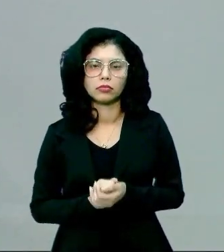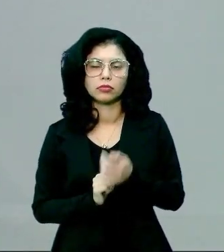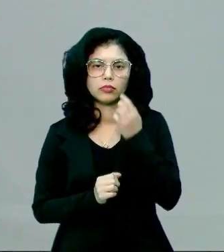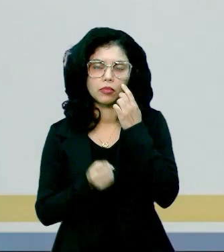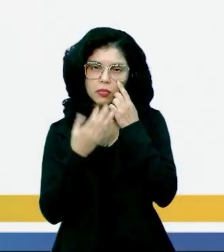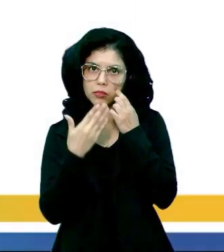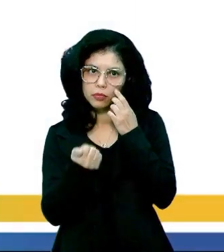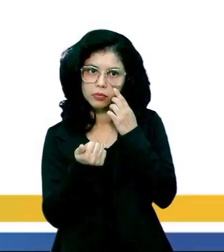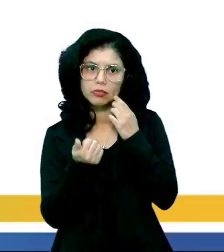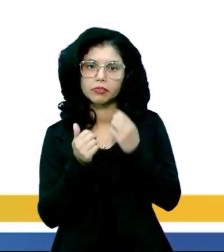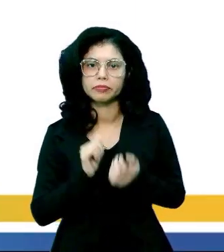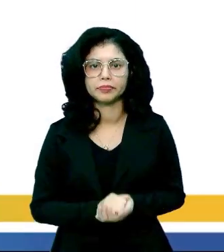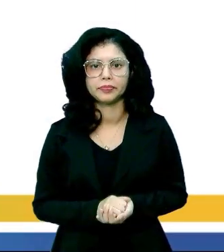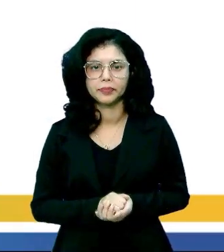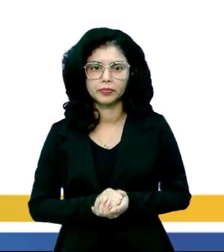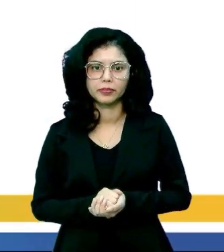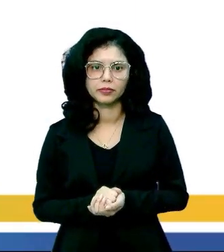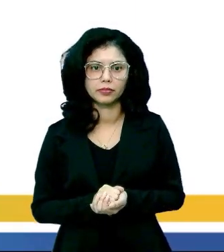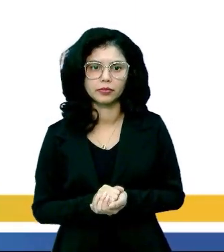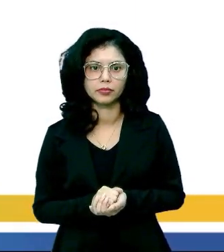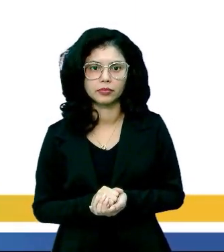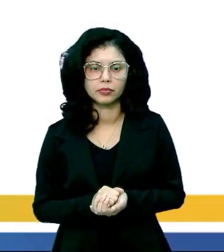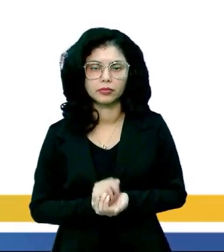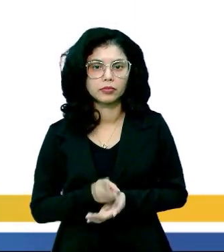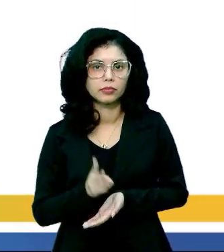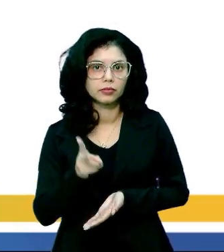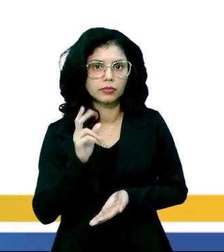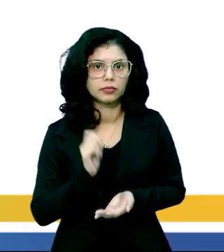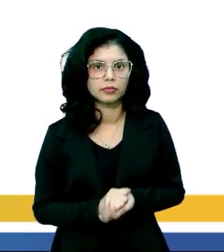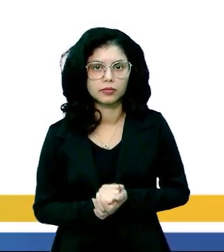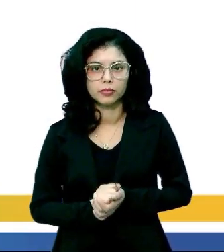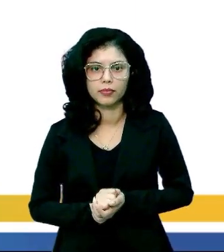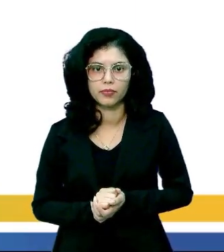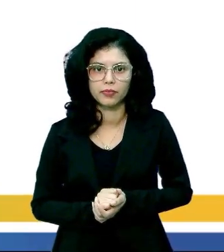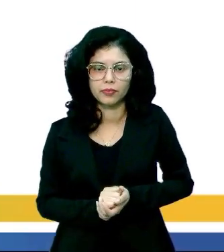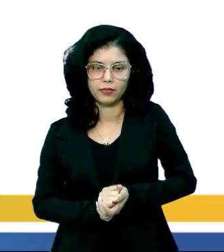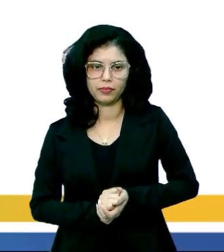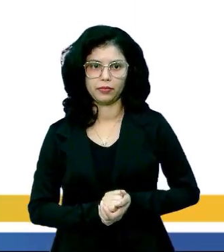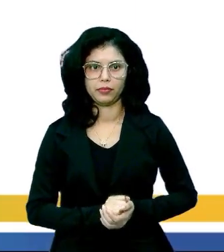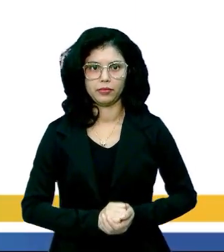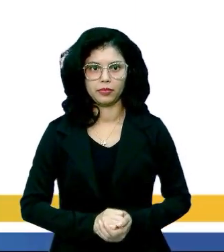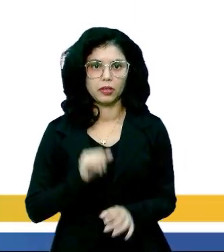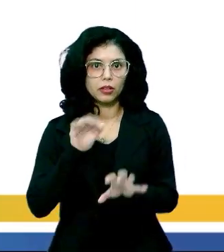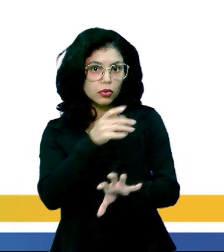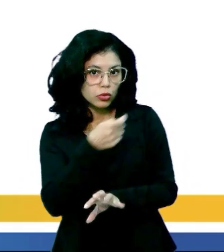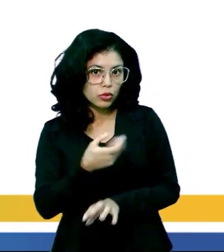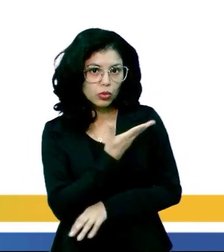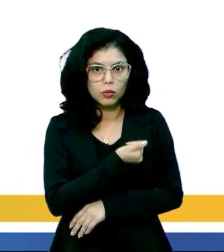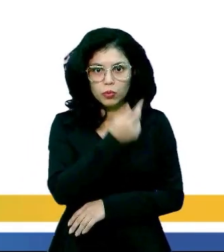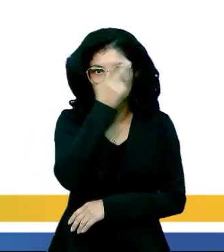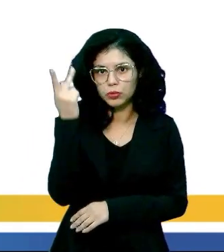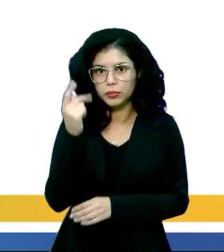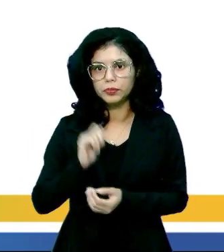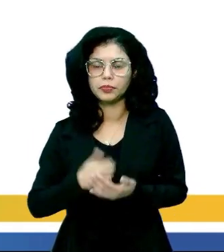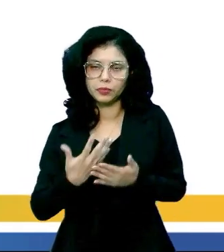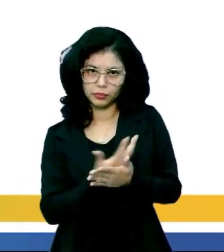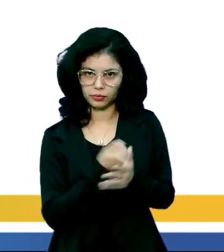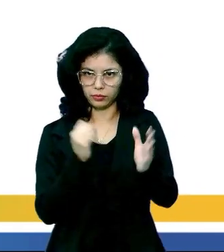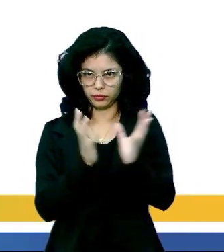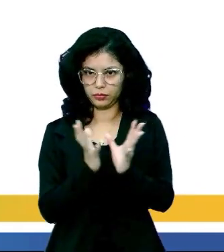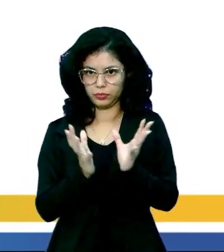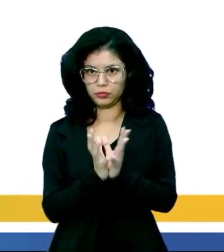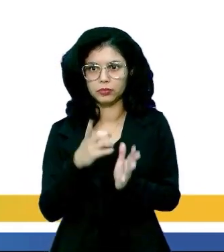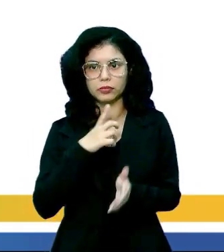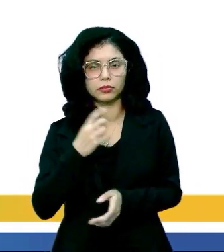tudo bem? Então vamos lá. Então olha aí, continuando. Sendo X o número de pessoas a serem retiradas